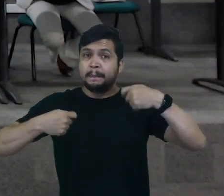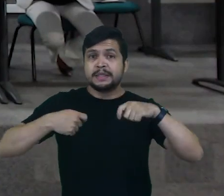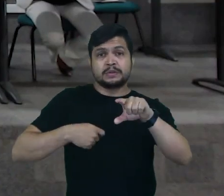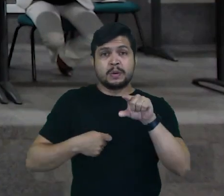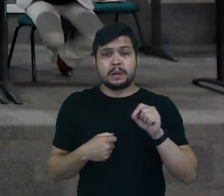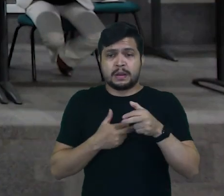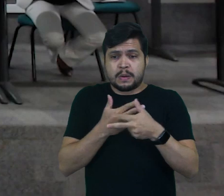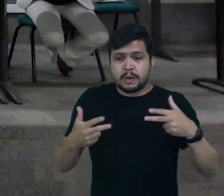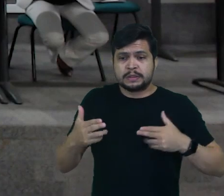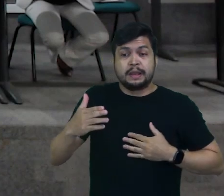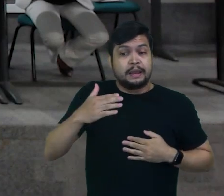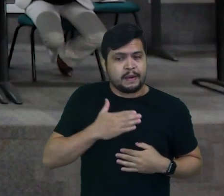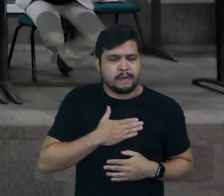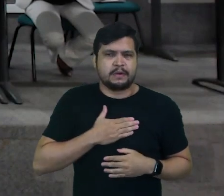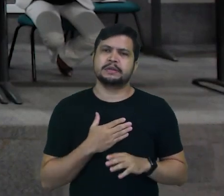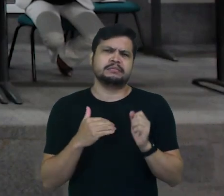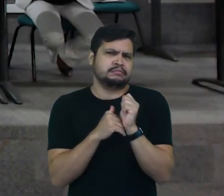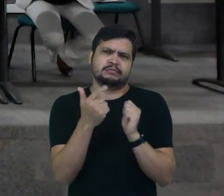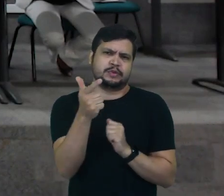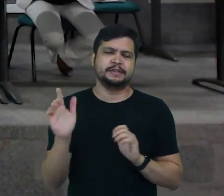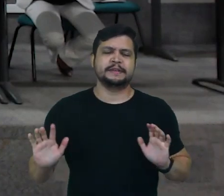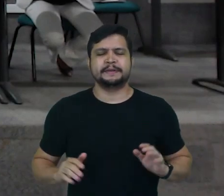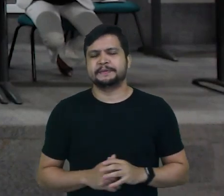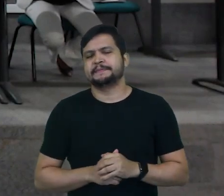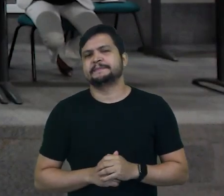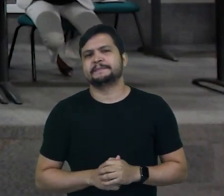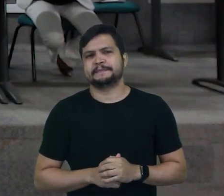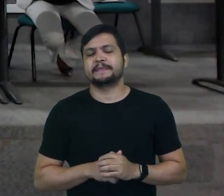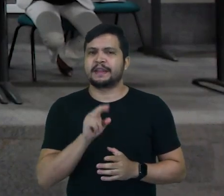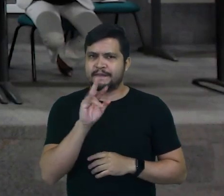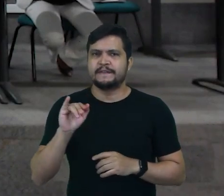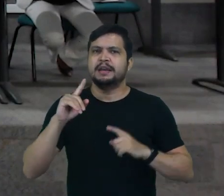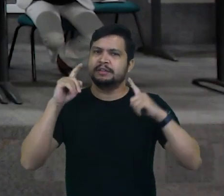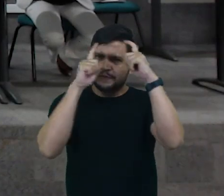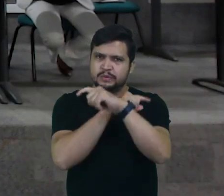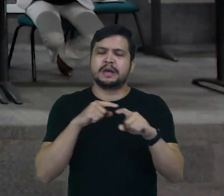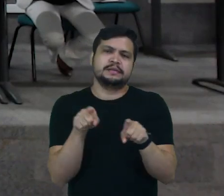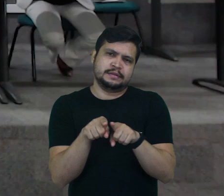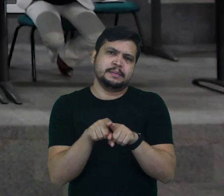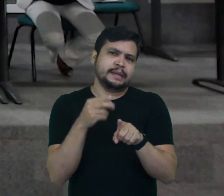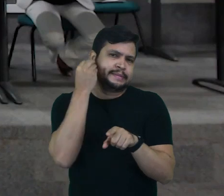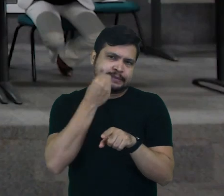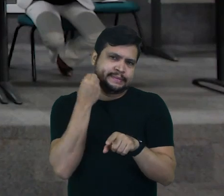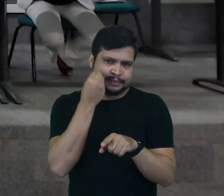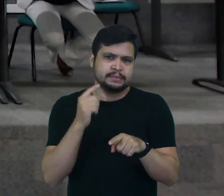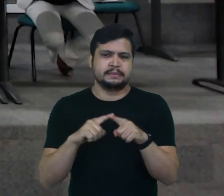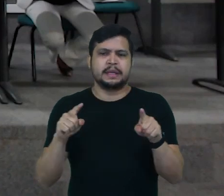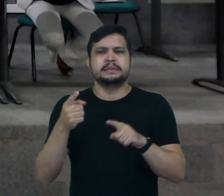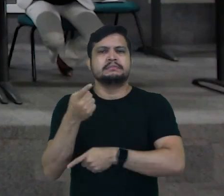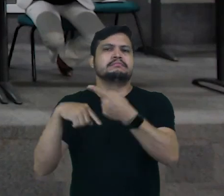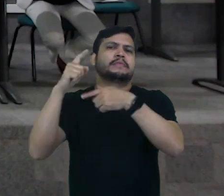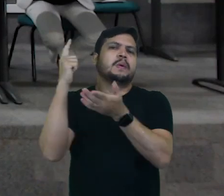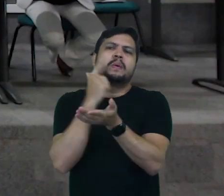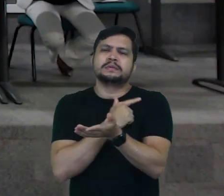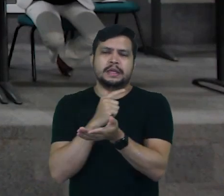é isso. Tem que escolher uma coisa que gosta, cara. Não tem muito segredo, não. Vai passar perrengue do mesmo jeito, mas só que vai